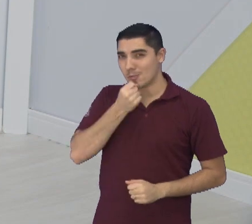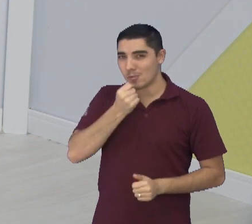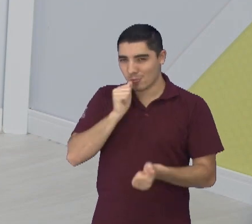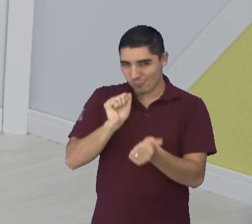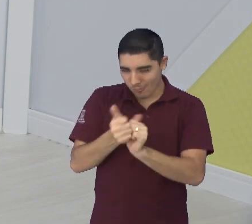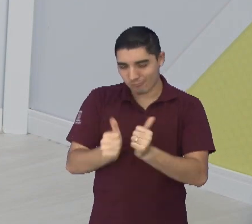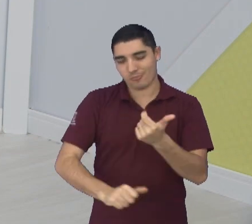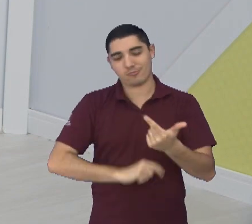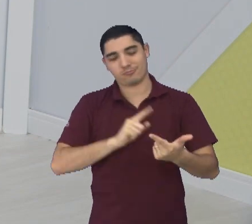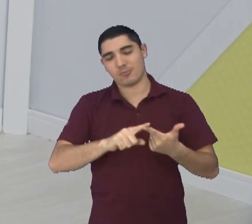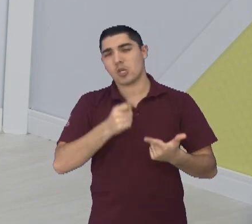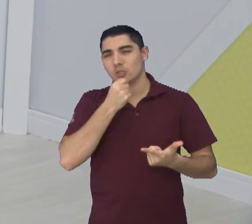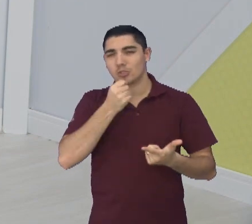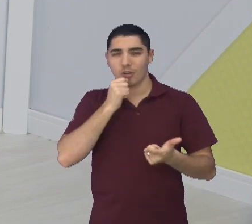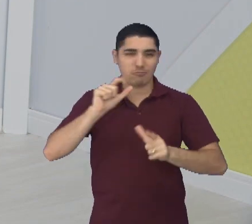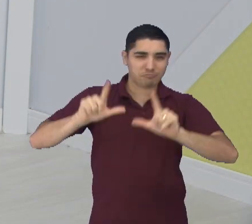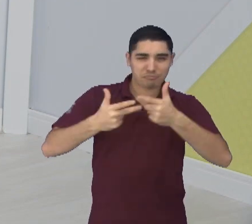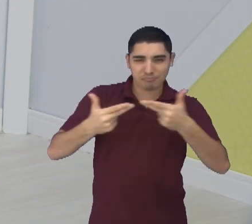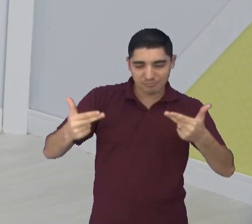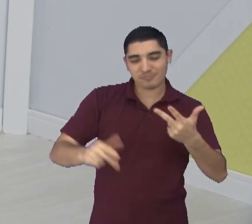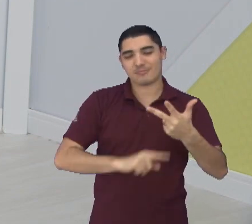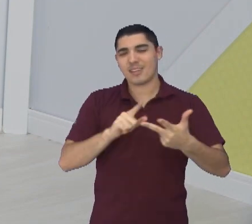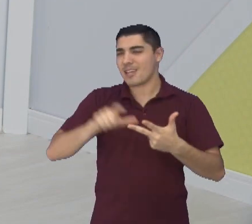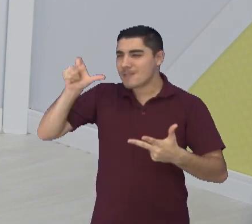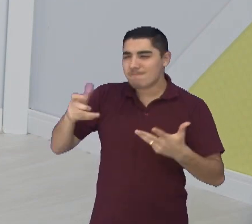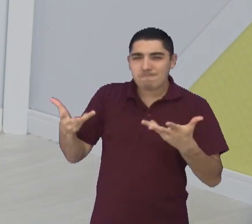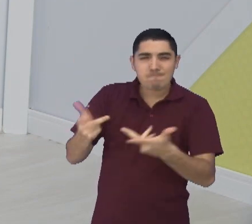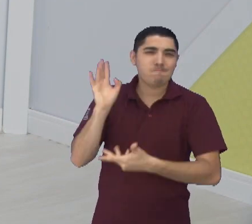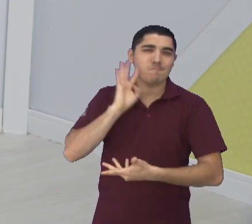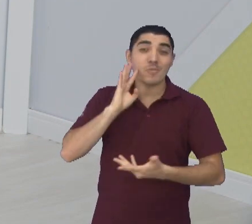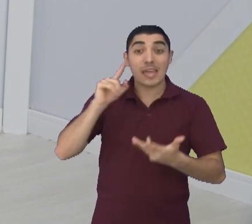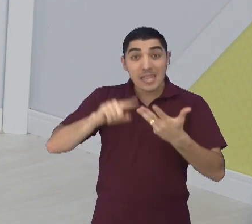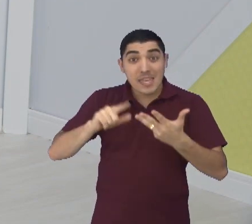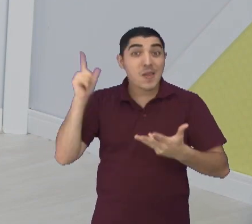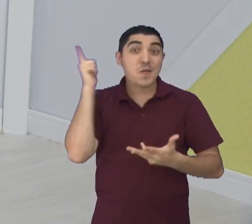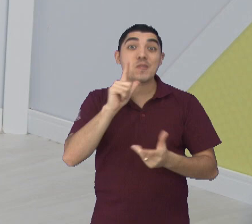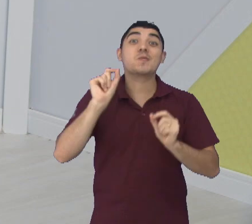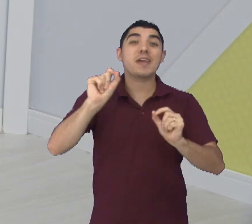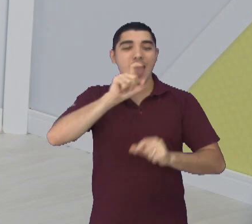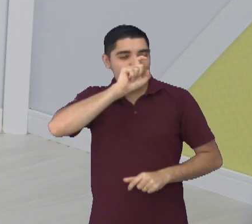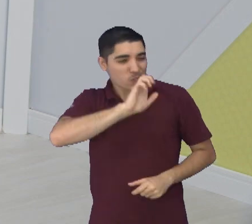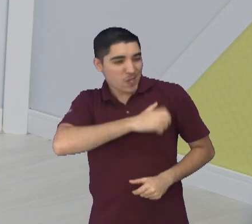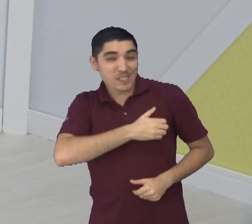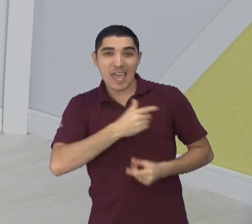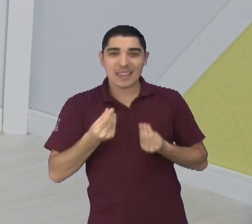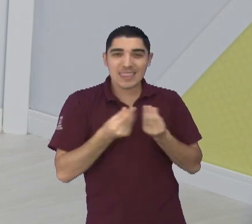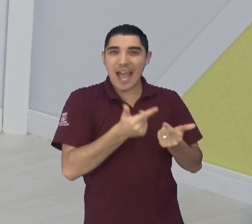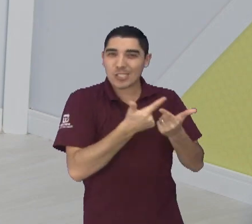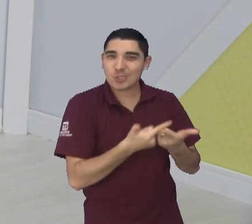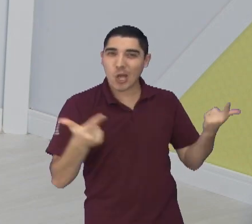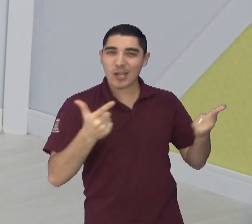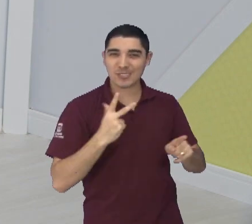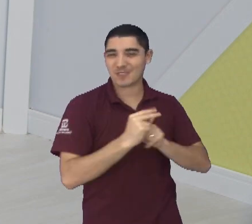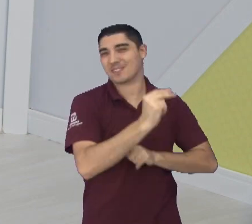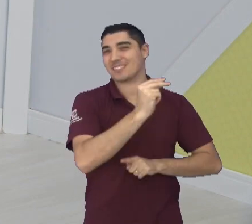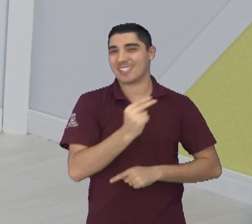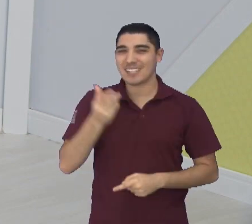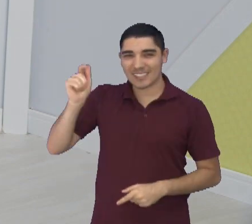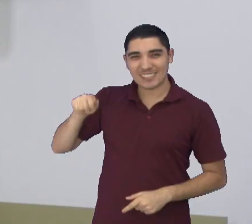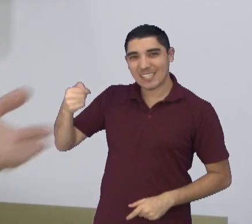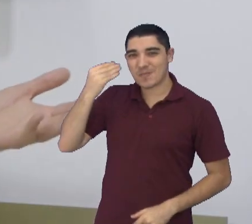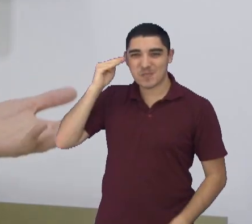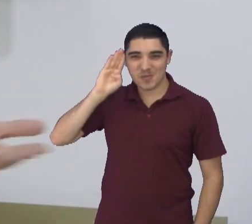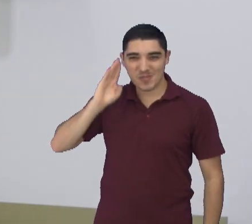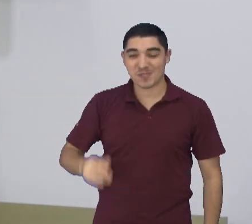jornalista, repórter esportivo, gente da melhor qualidade e trouxe a vitória da Águia, o nosso querido Bruno Castilho. Tudo bem, Bruno? Boa